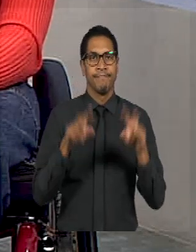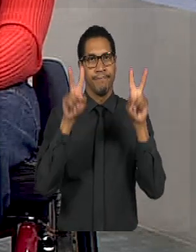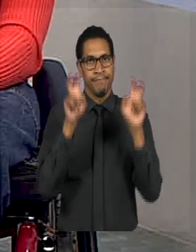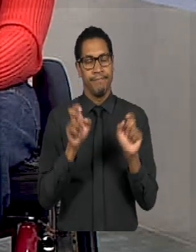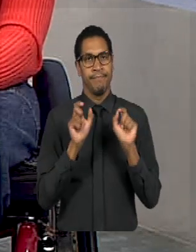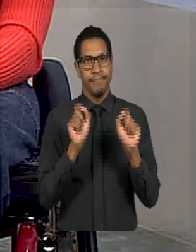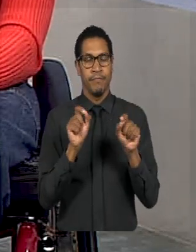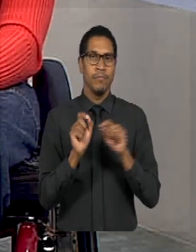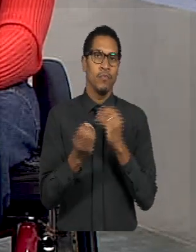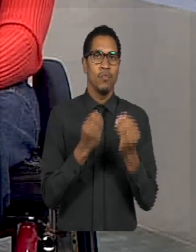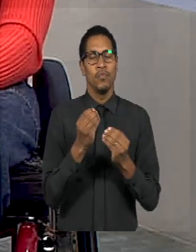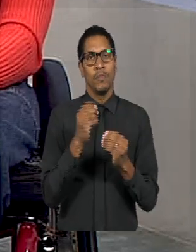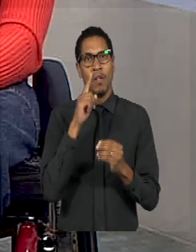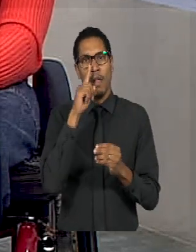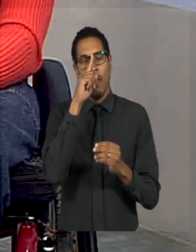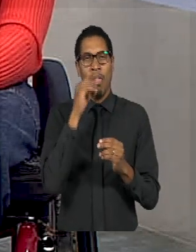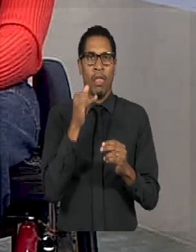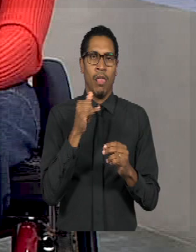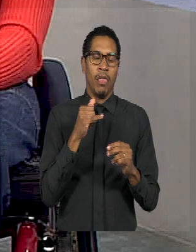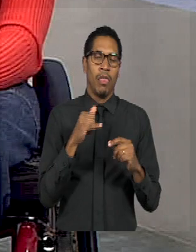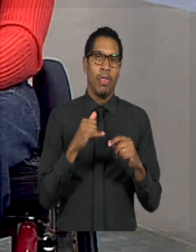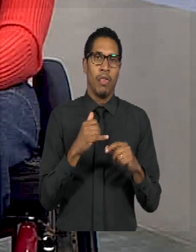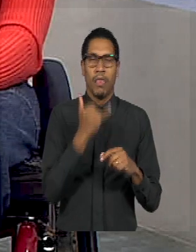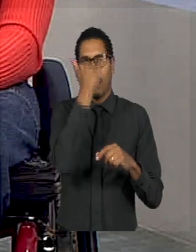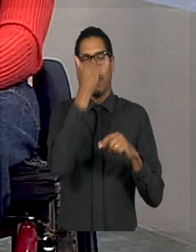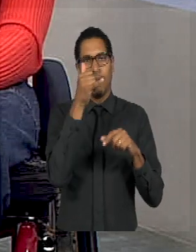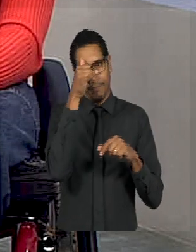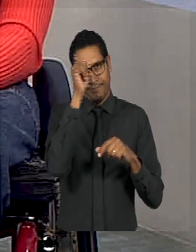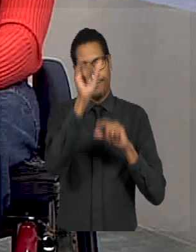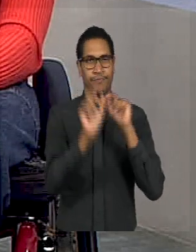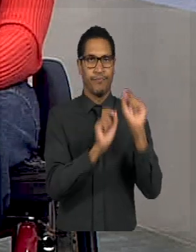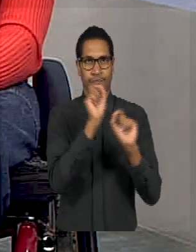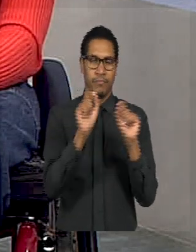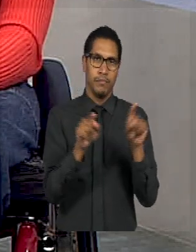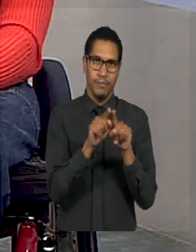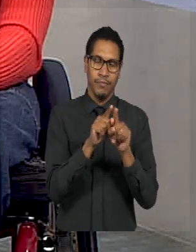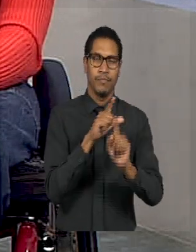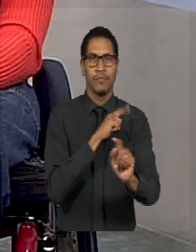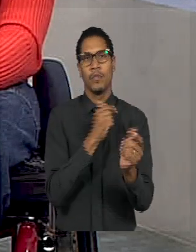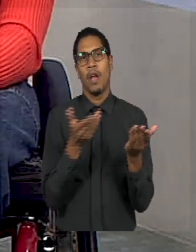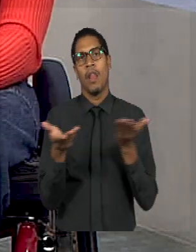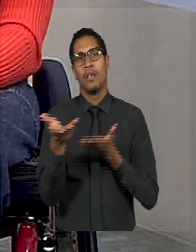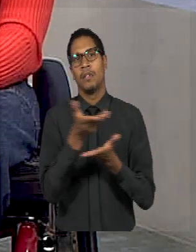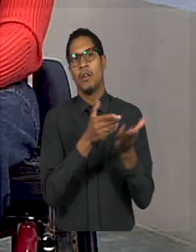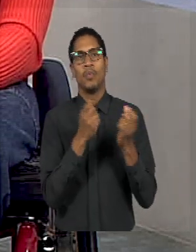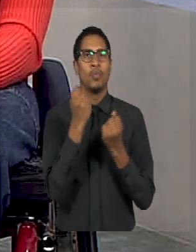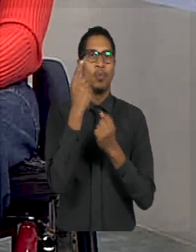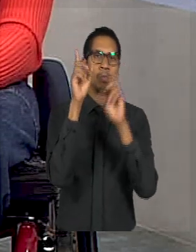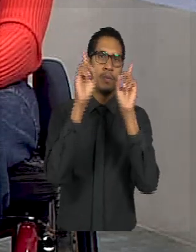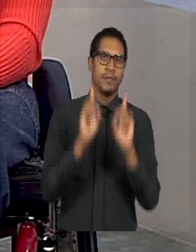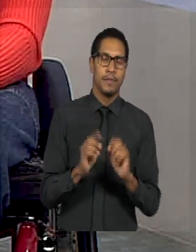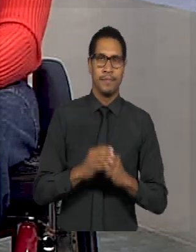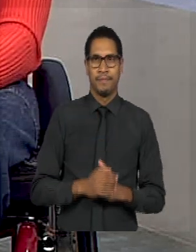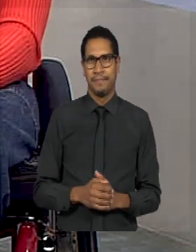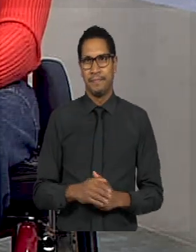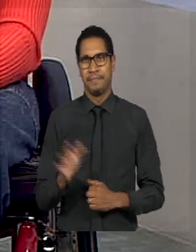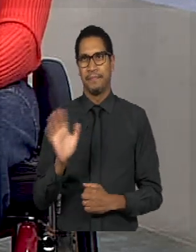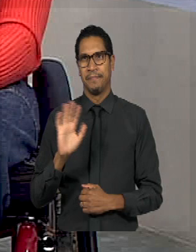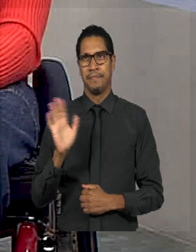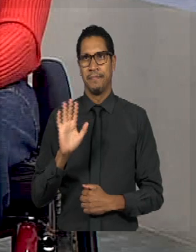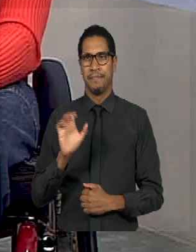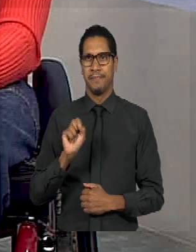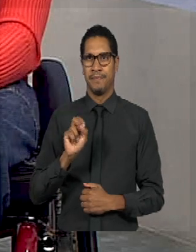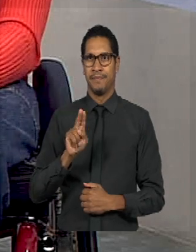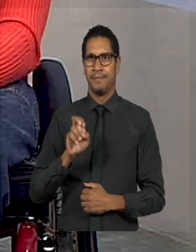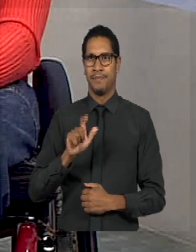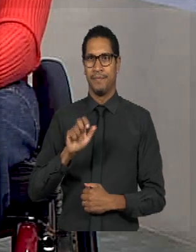sobre prevenção de acidentes e da relação desses acidentes com algumas deficiências. Olá, eu sou Suelen Gonçalves,